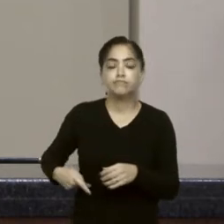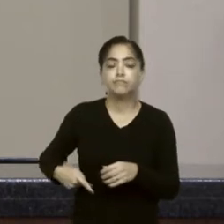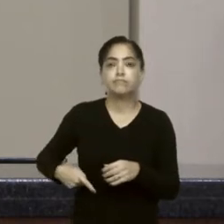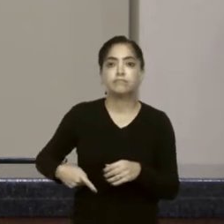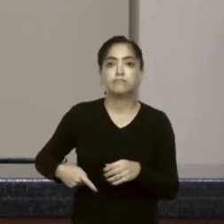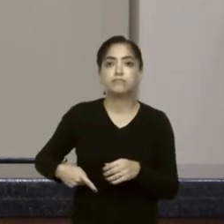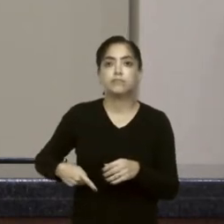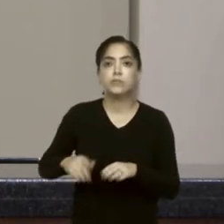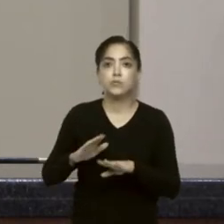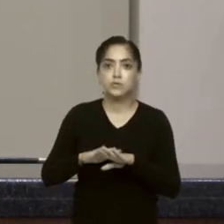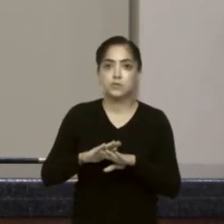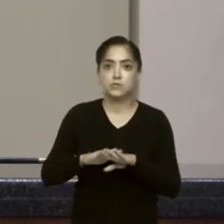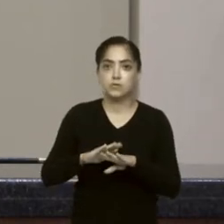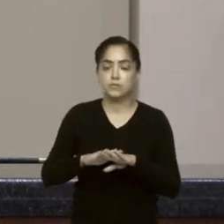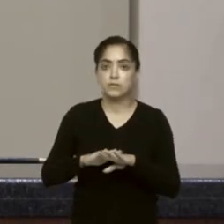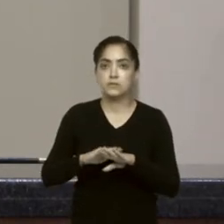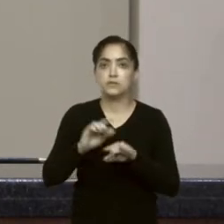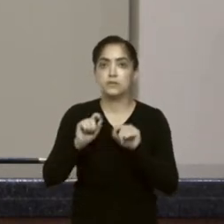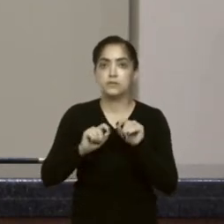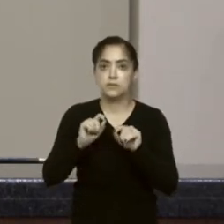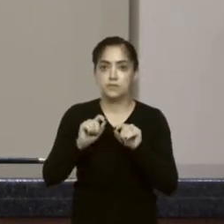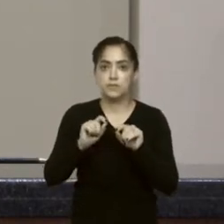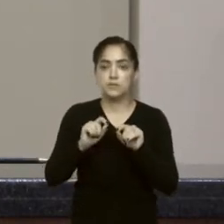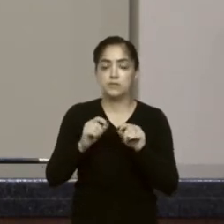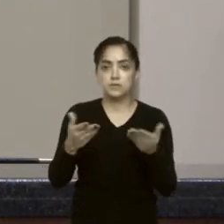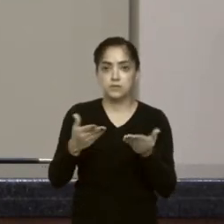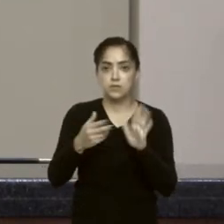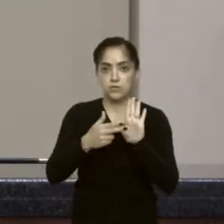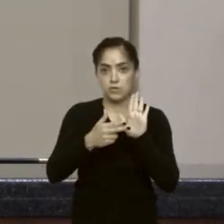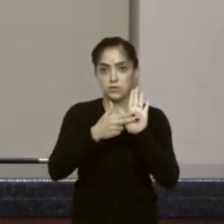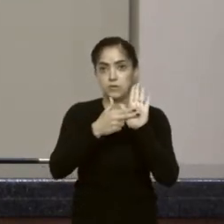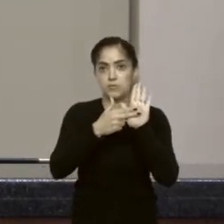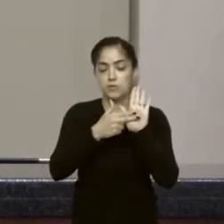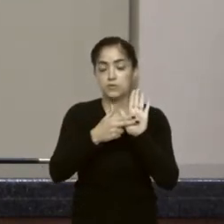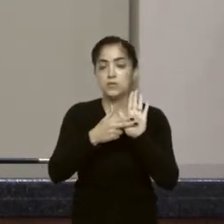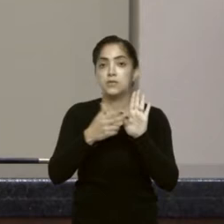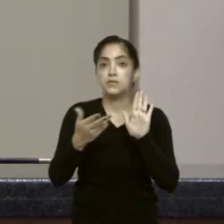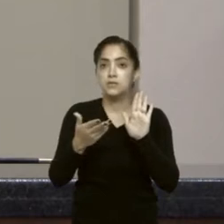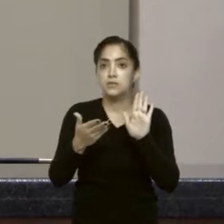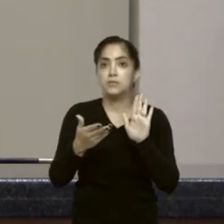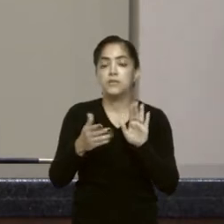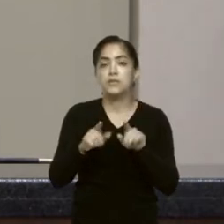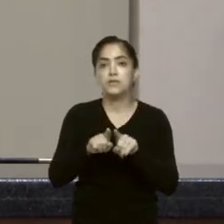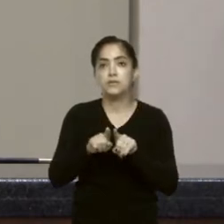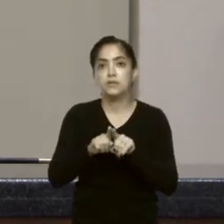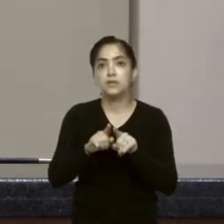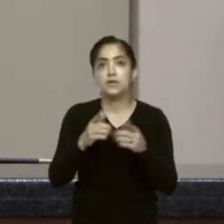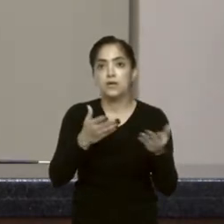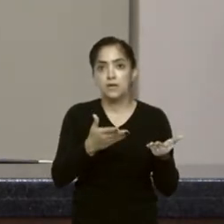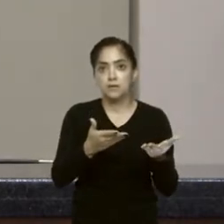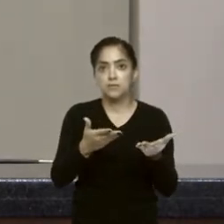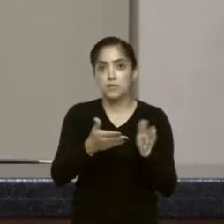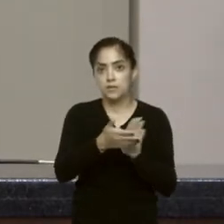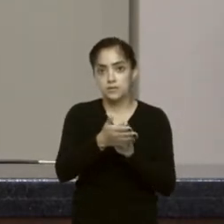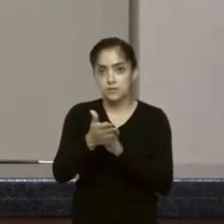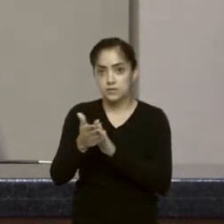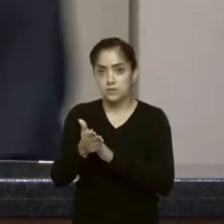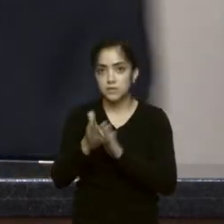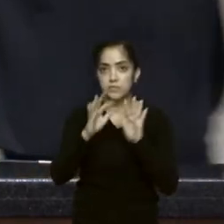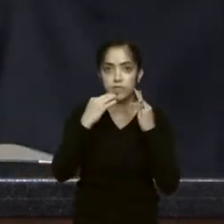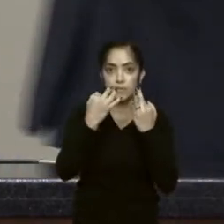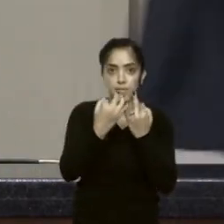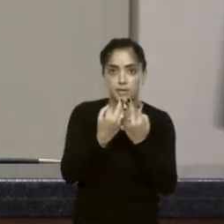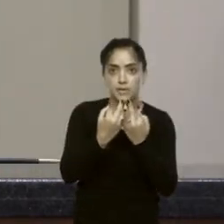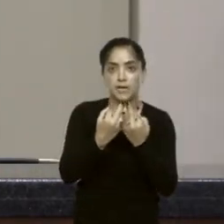referente a esse ato. E aproveitamos para saudar aí todos os familiares e amigos que